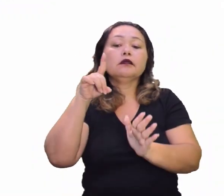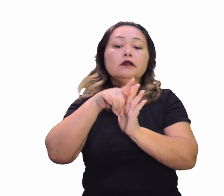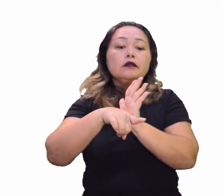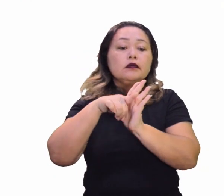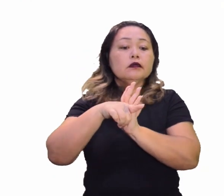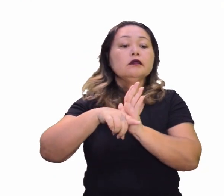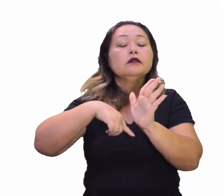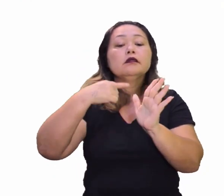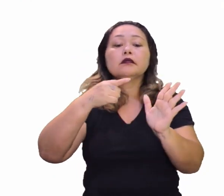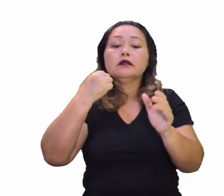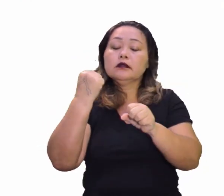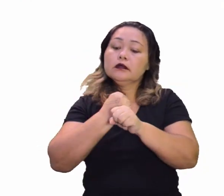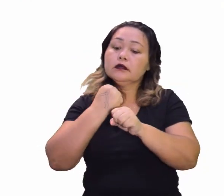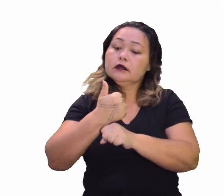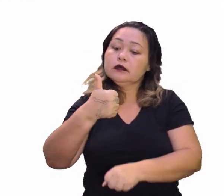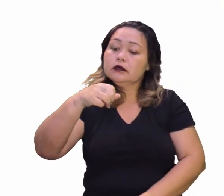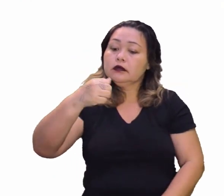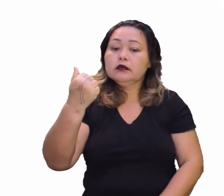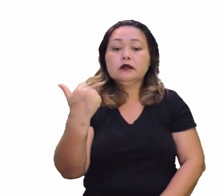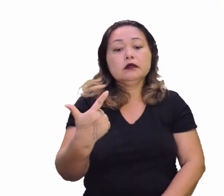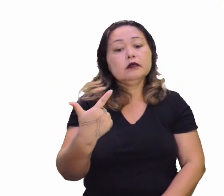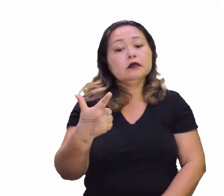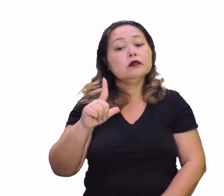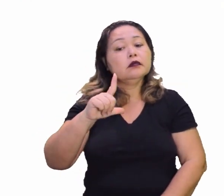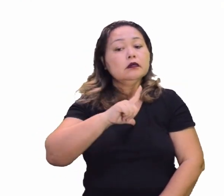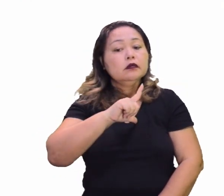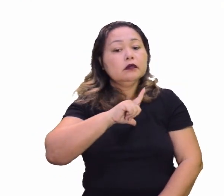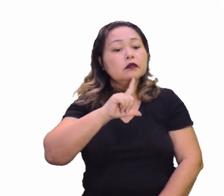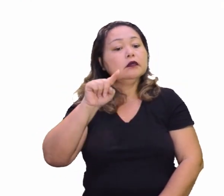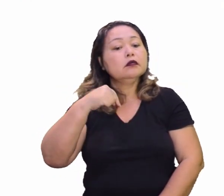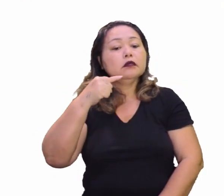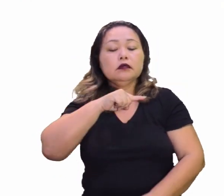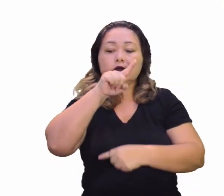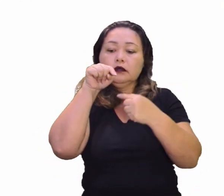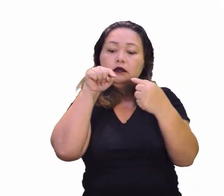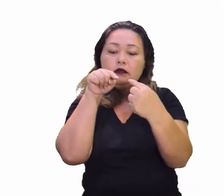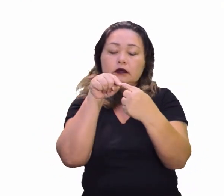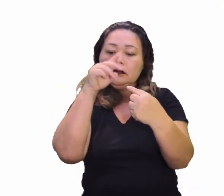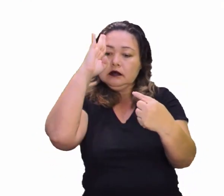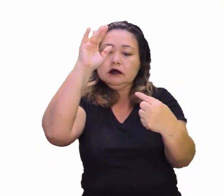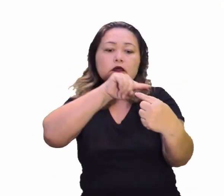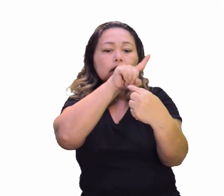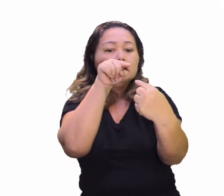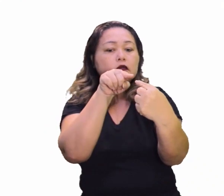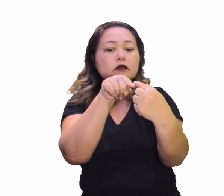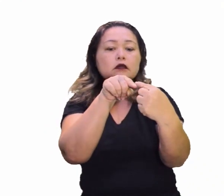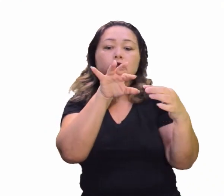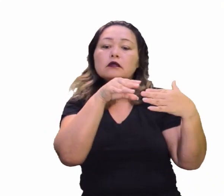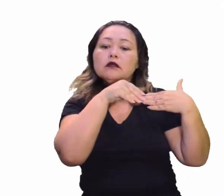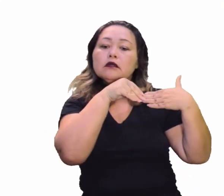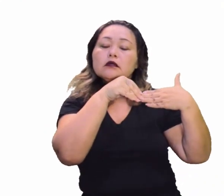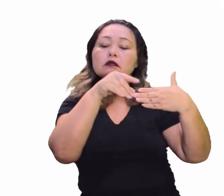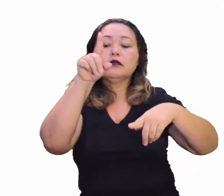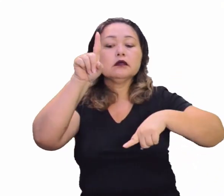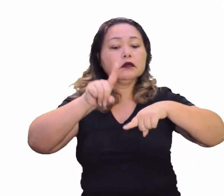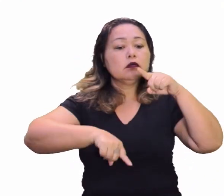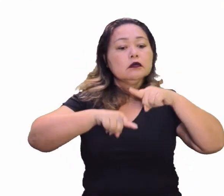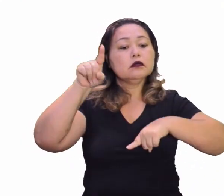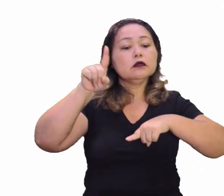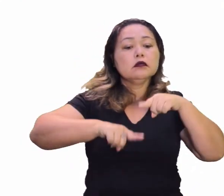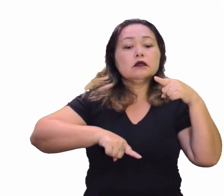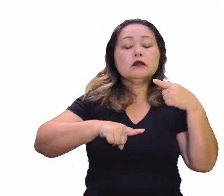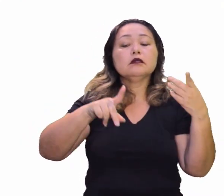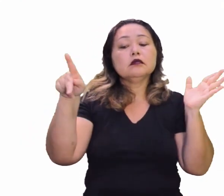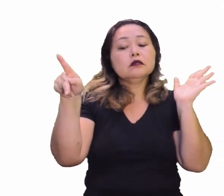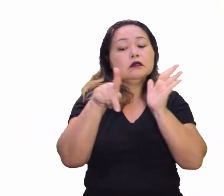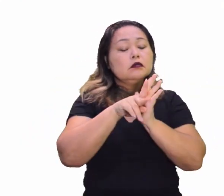ferrovia Madeira-Mamoré foi concluída em 1912 e teve como um de seus principais objetivos o